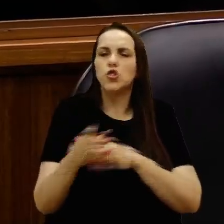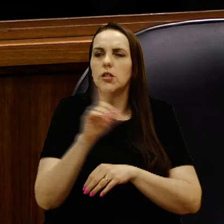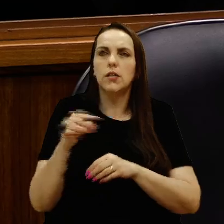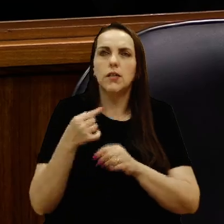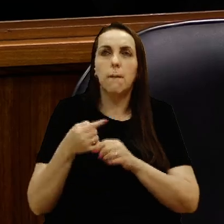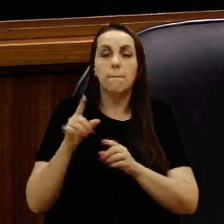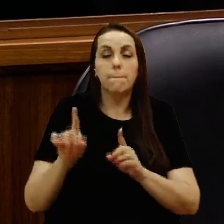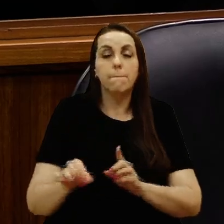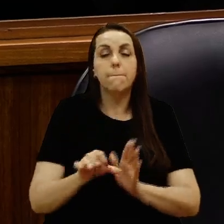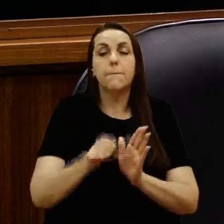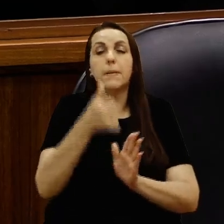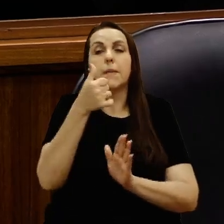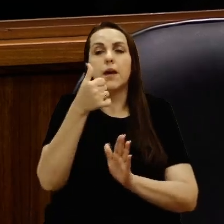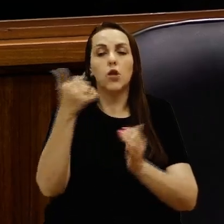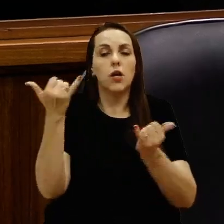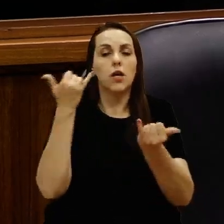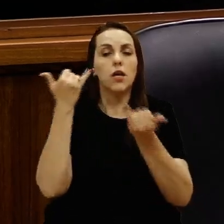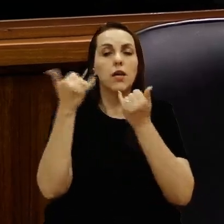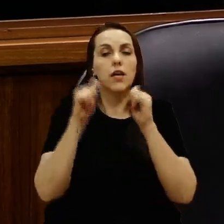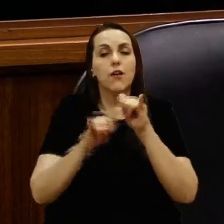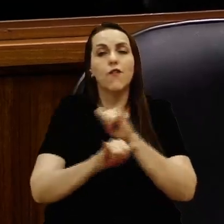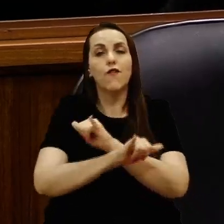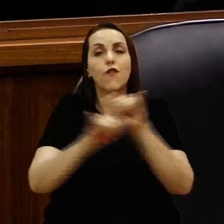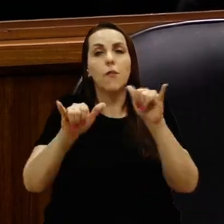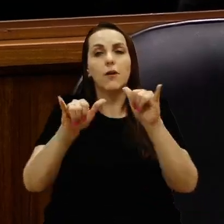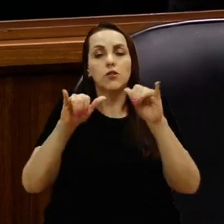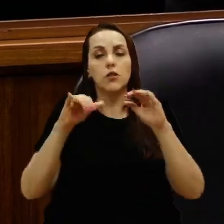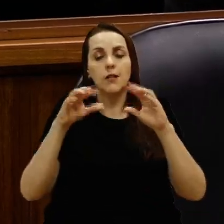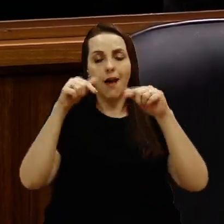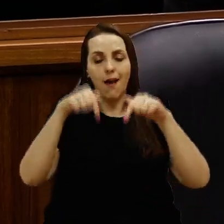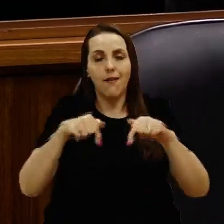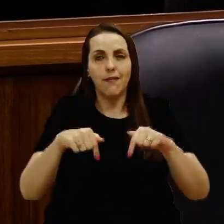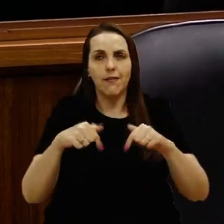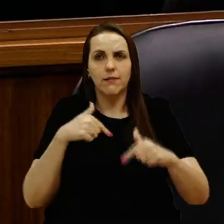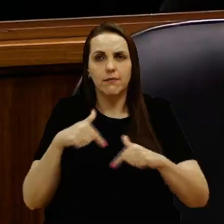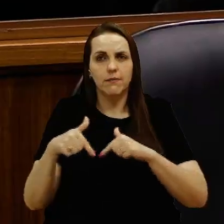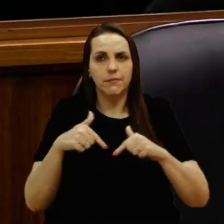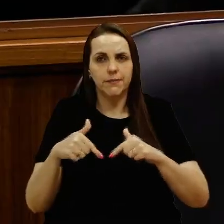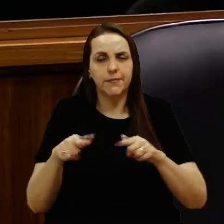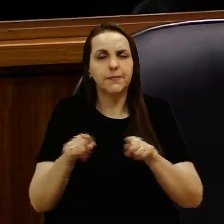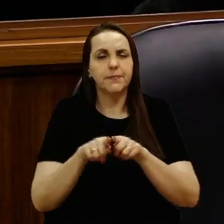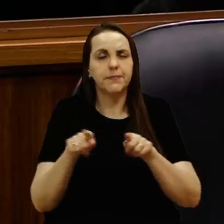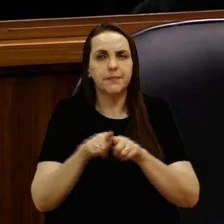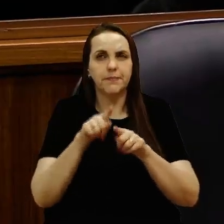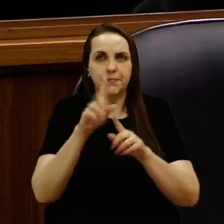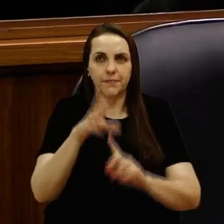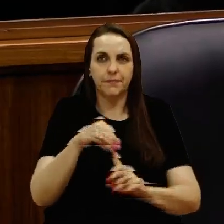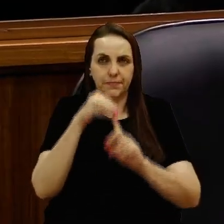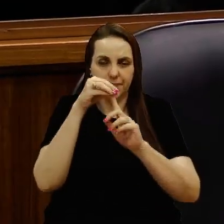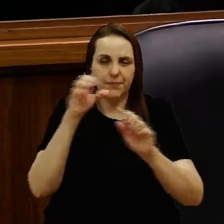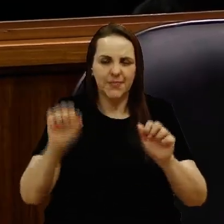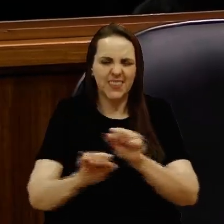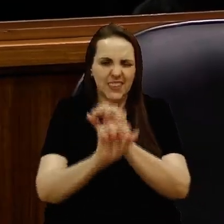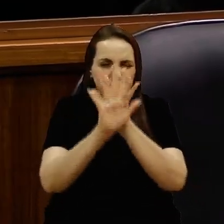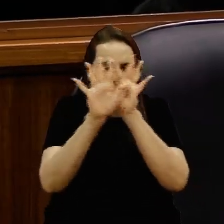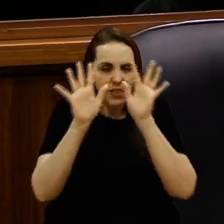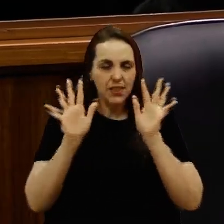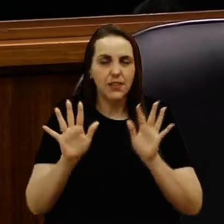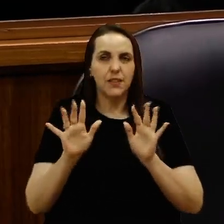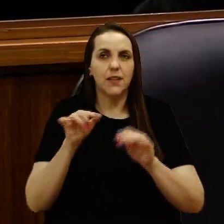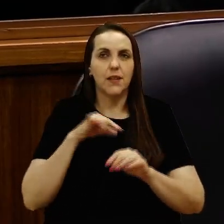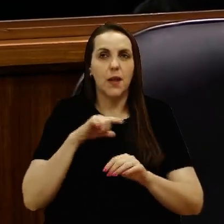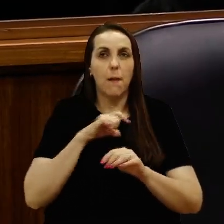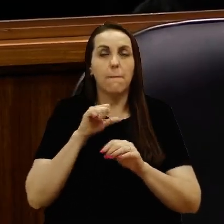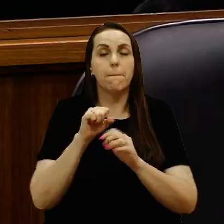trazer essas informações para o nosso trabalho, mas, principalmente, poder dar transparência para a população